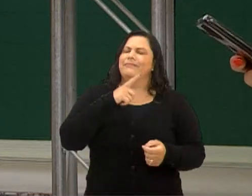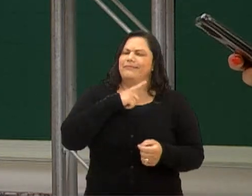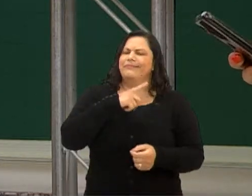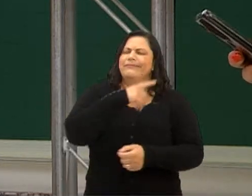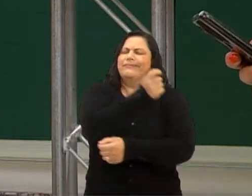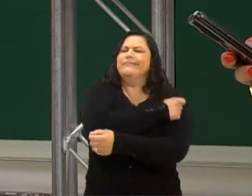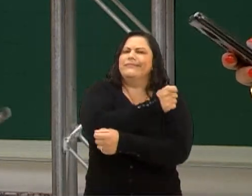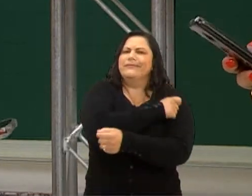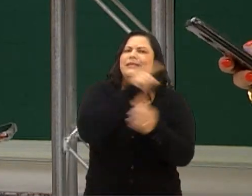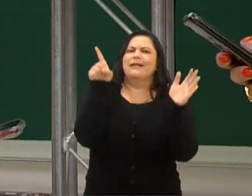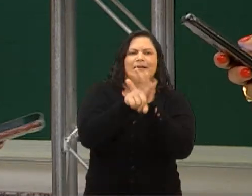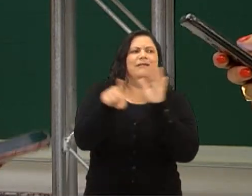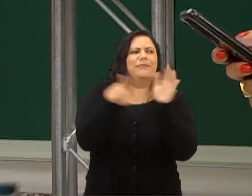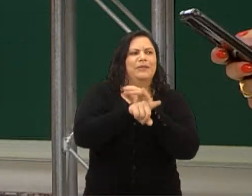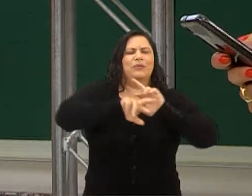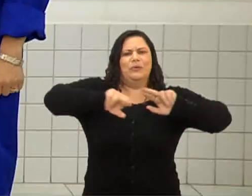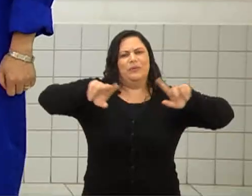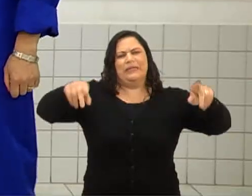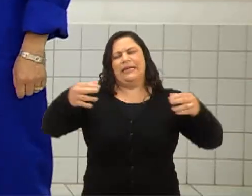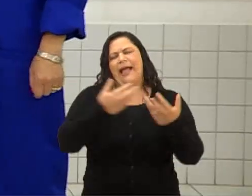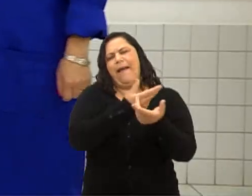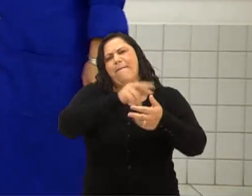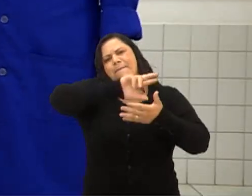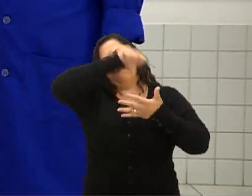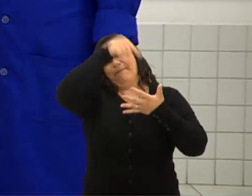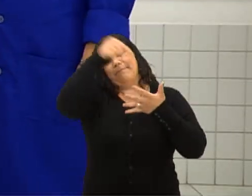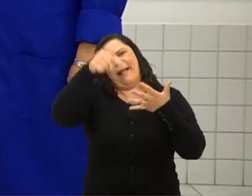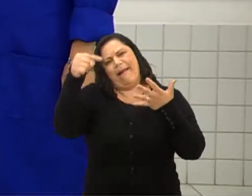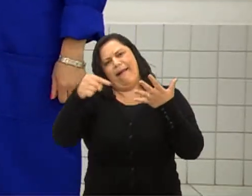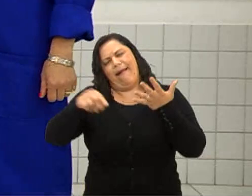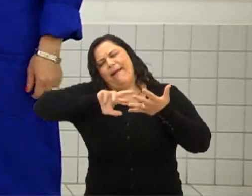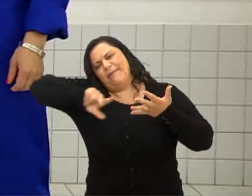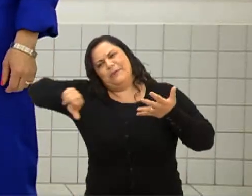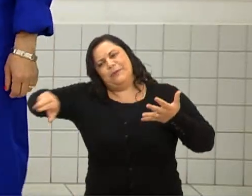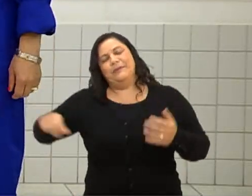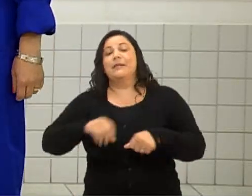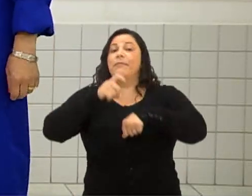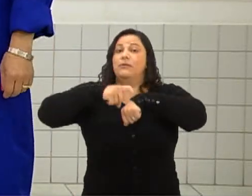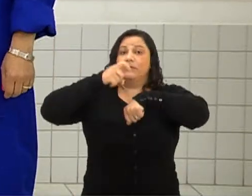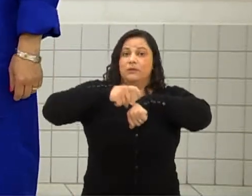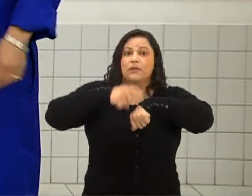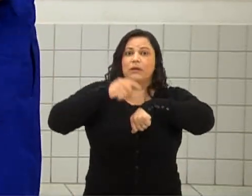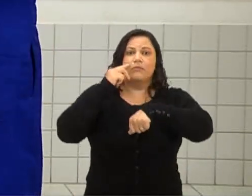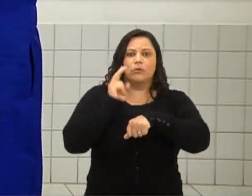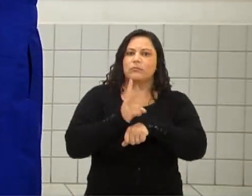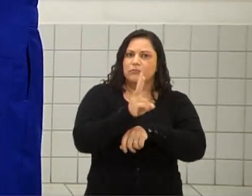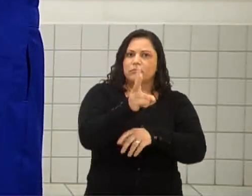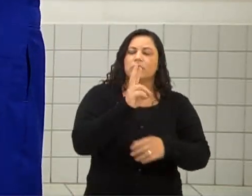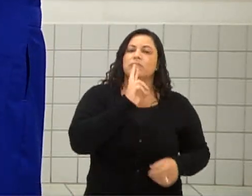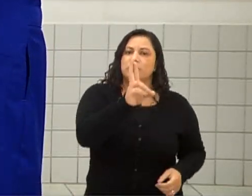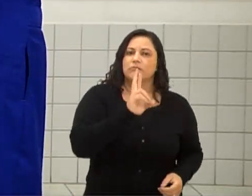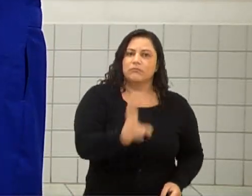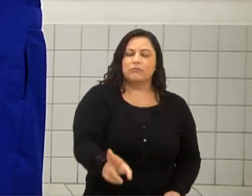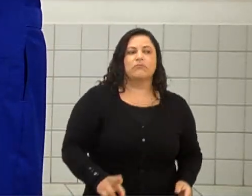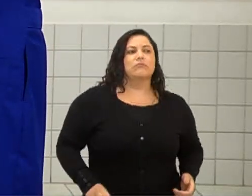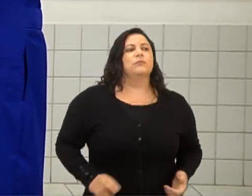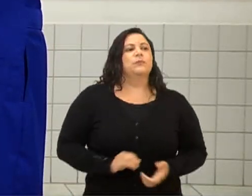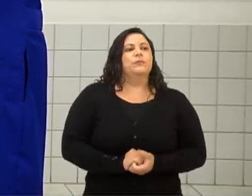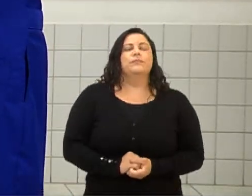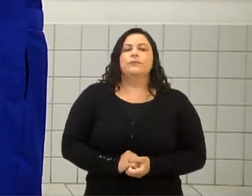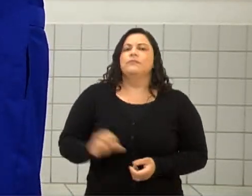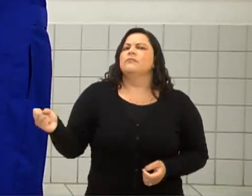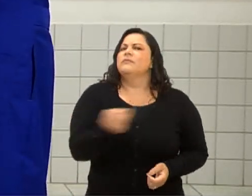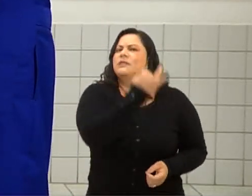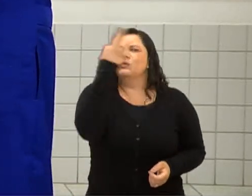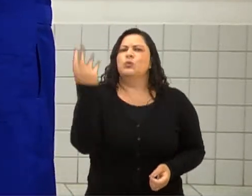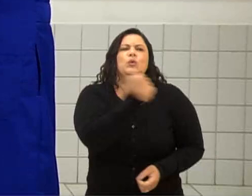gente vai, né? Muita coisa. Mas o tempo aqui, vamos continuar? Vamos conferir a nossa resposta, gente? Quantos alunos